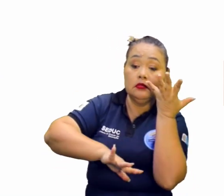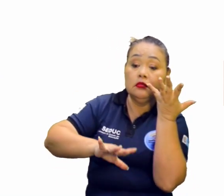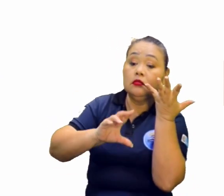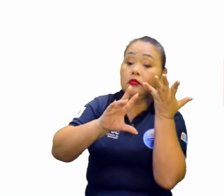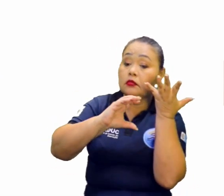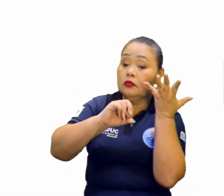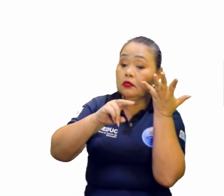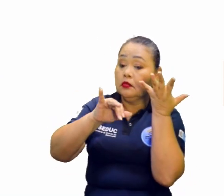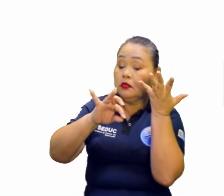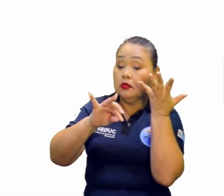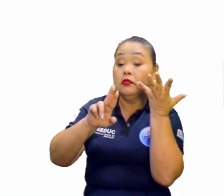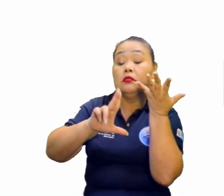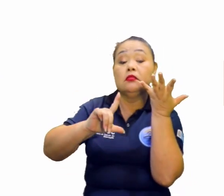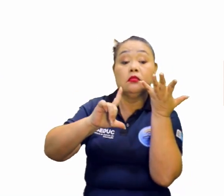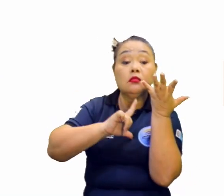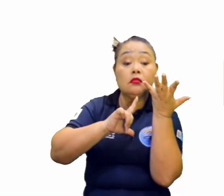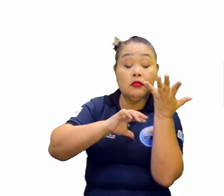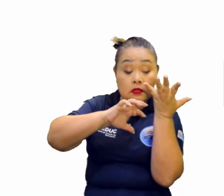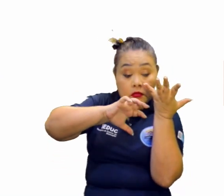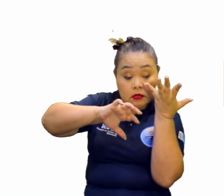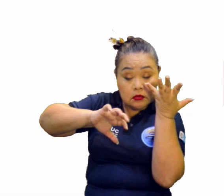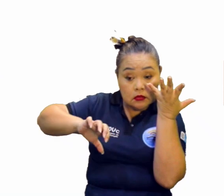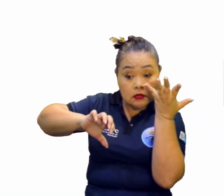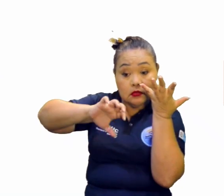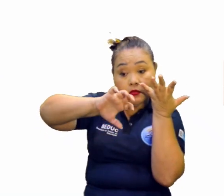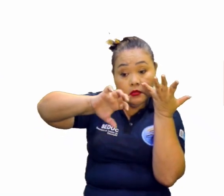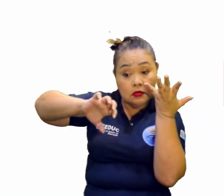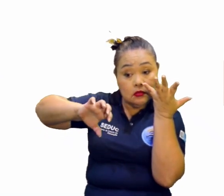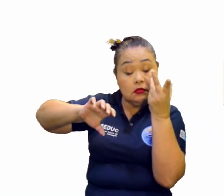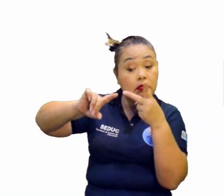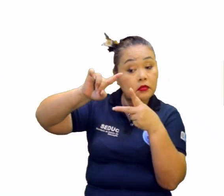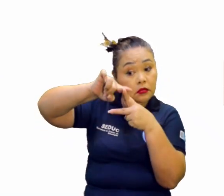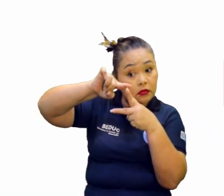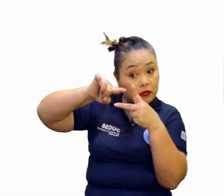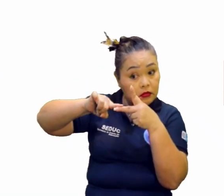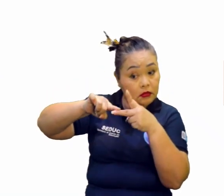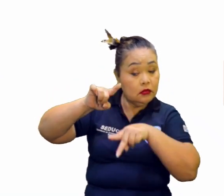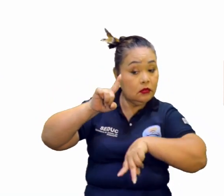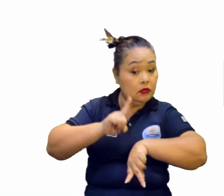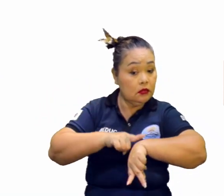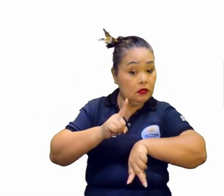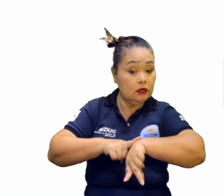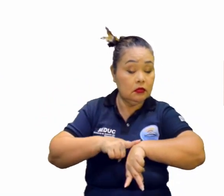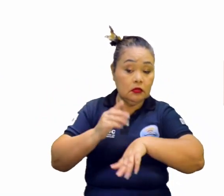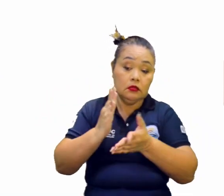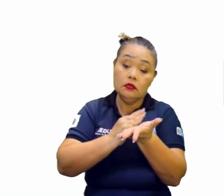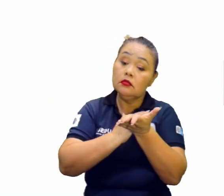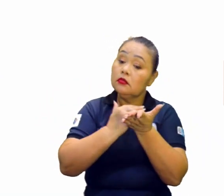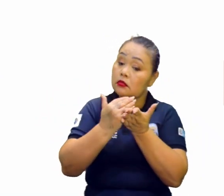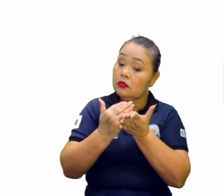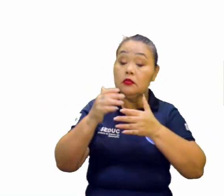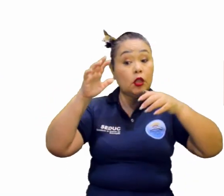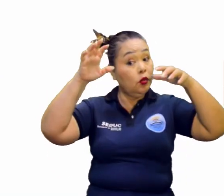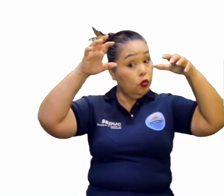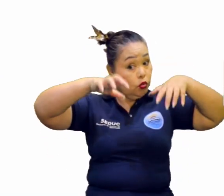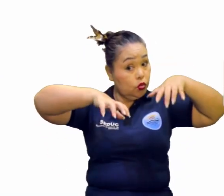que desmembrar isso em 2 momentos, né? Um no início das chuvas e outro ao